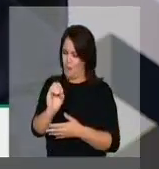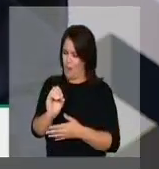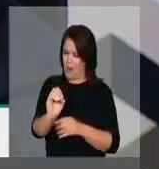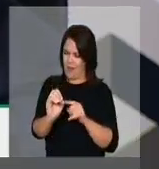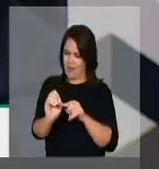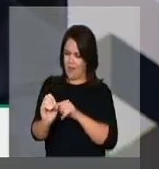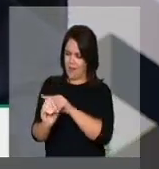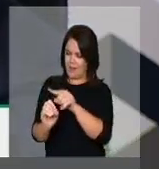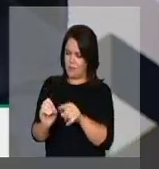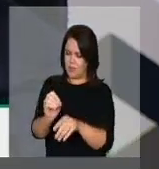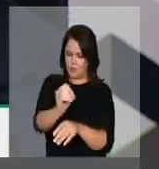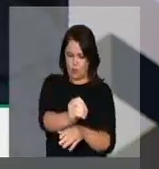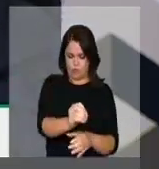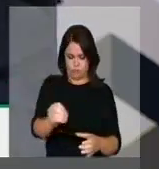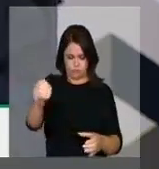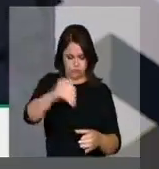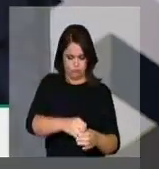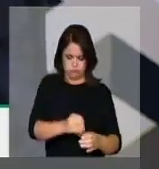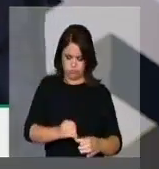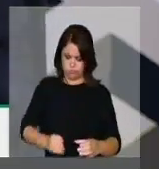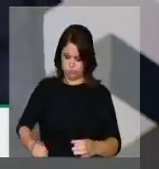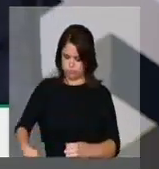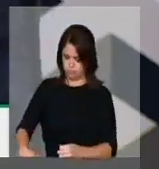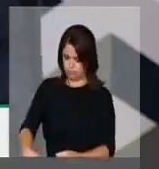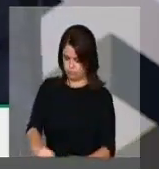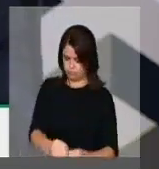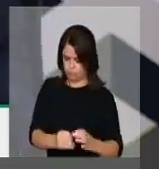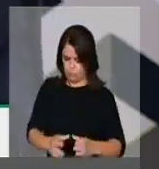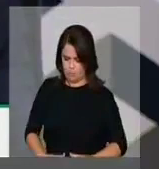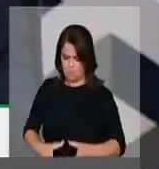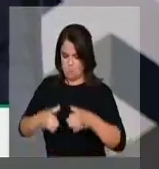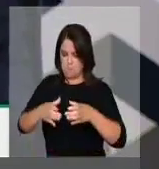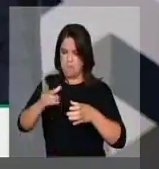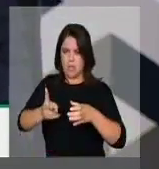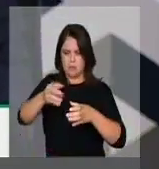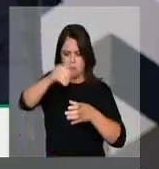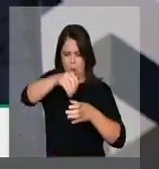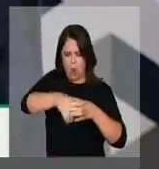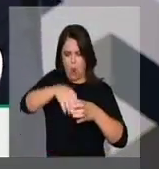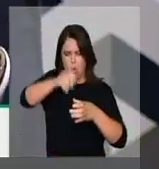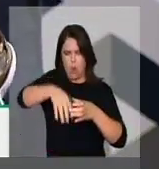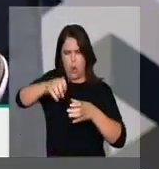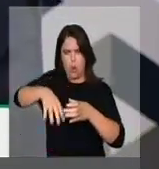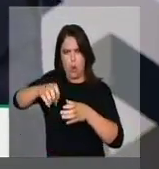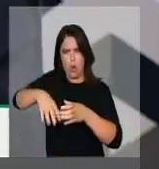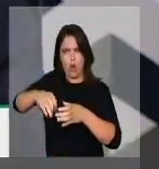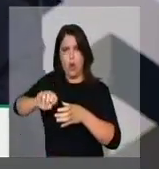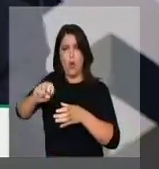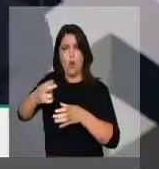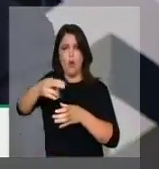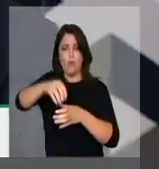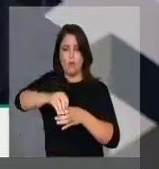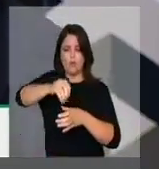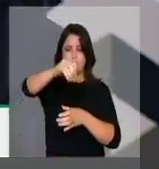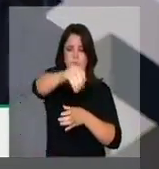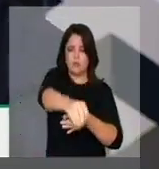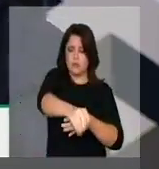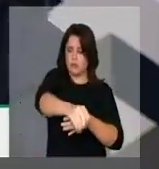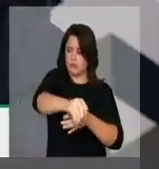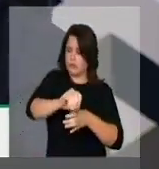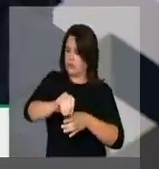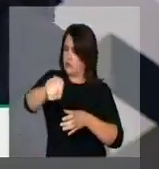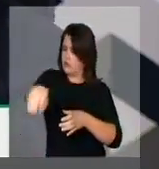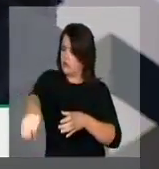bolinhas que eu tivesse que colocar em recipientes. E eu posso colocá-las todas dentro de um mesmo recipiente, ou eu posso colocar